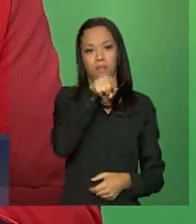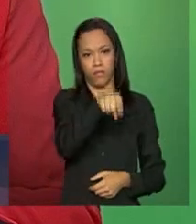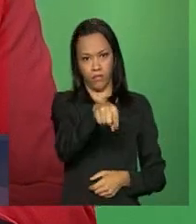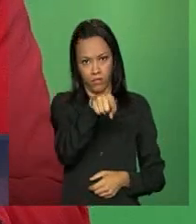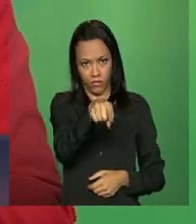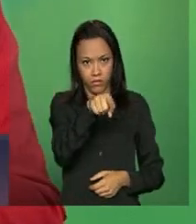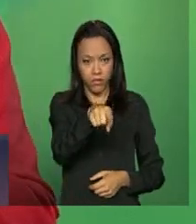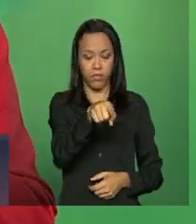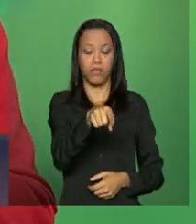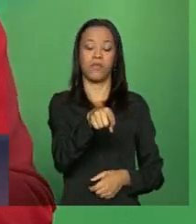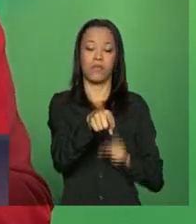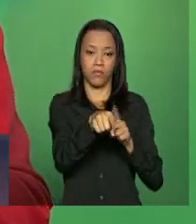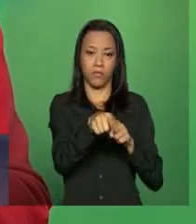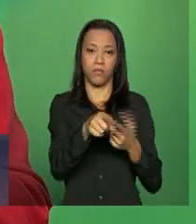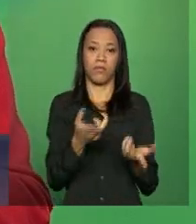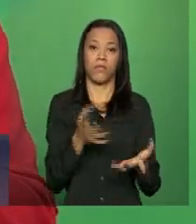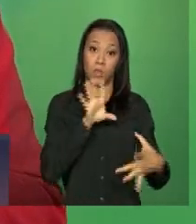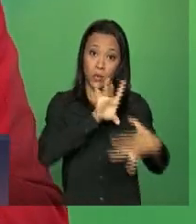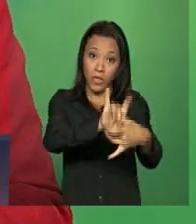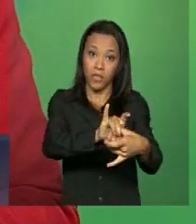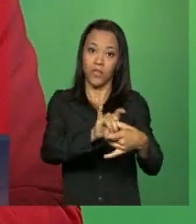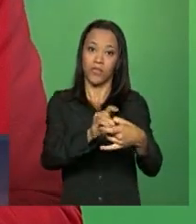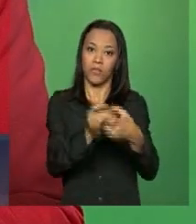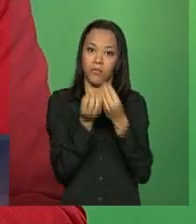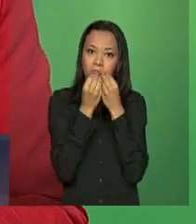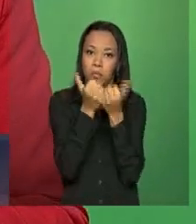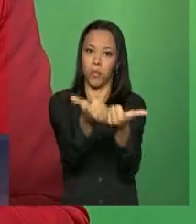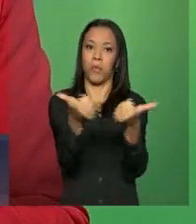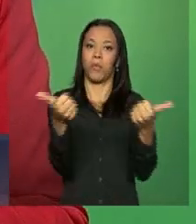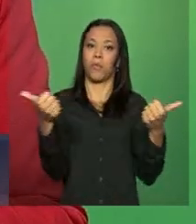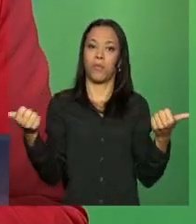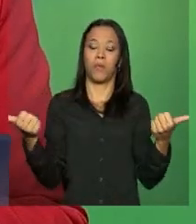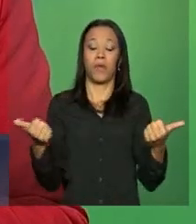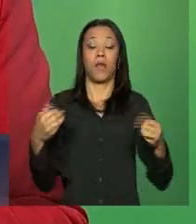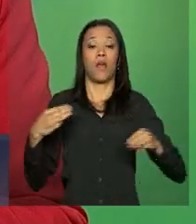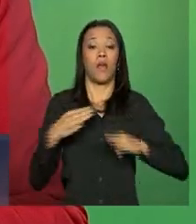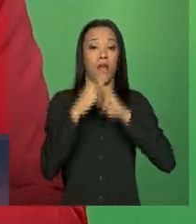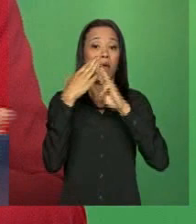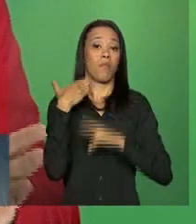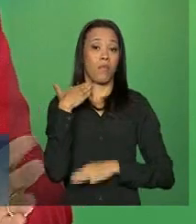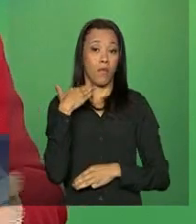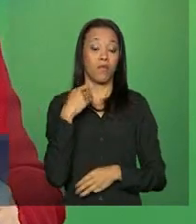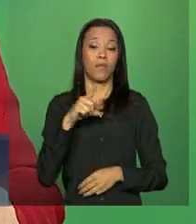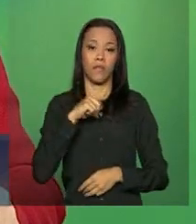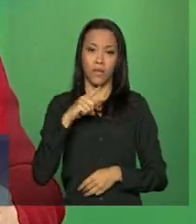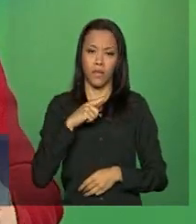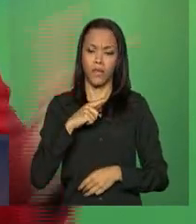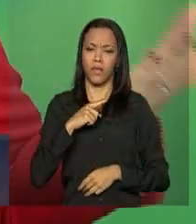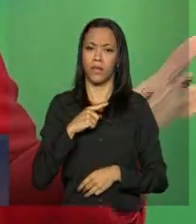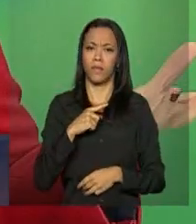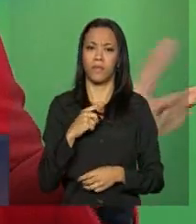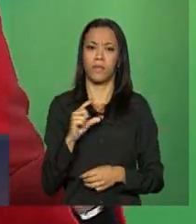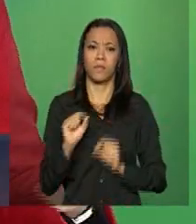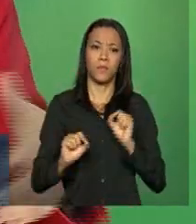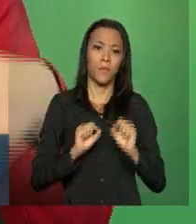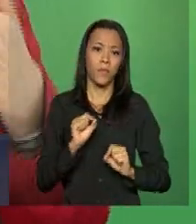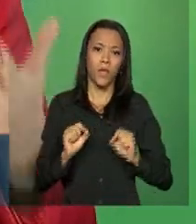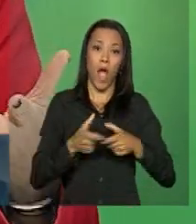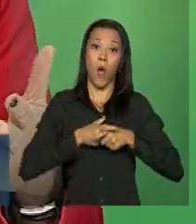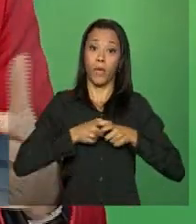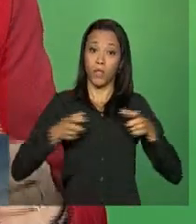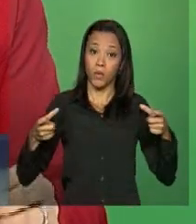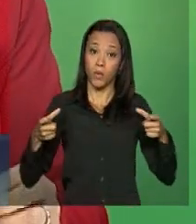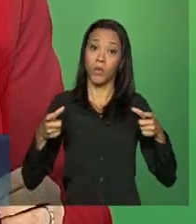aproveitar esse momento, né? A Caixa tem uma enorme capilaridade, tanto a Caixa aumentou